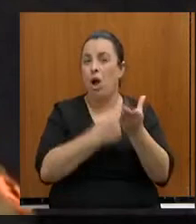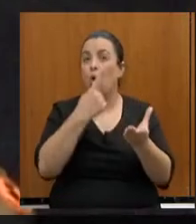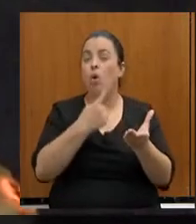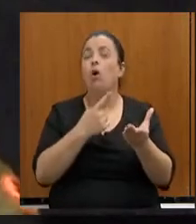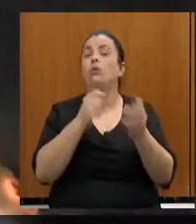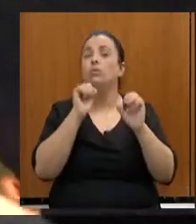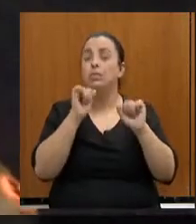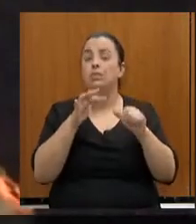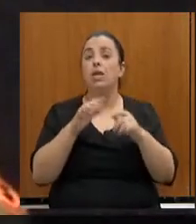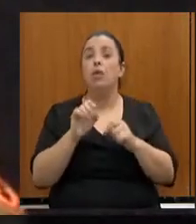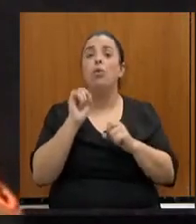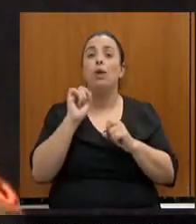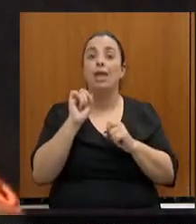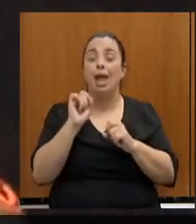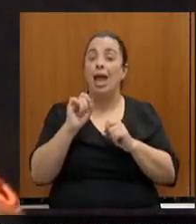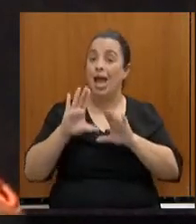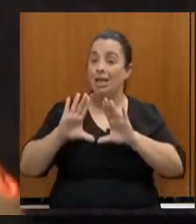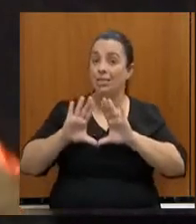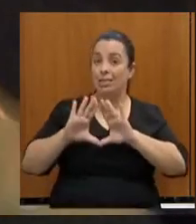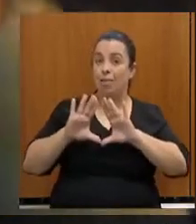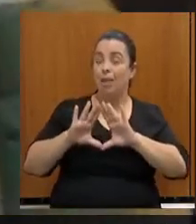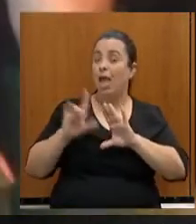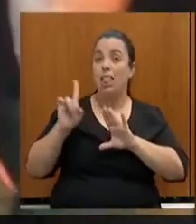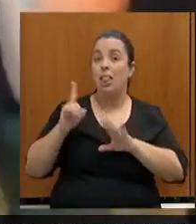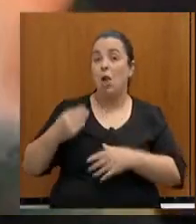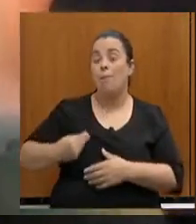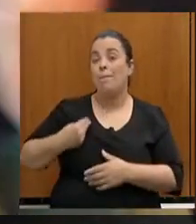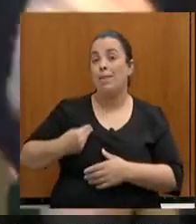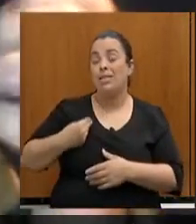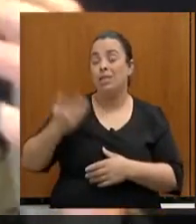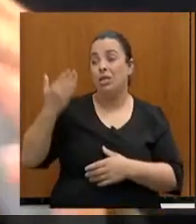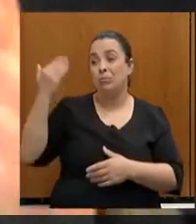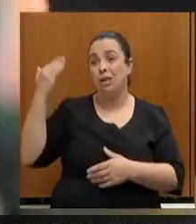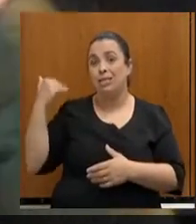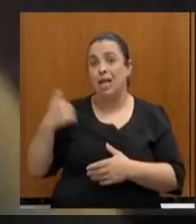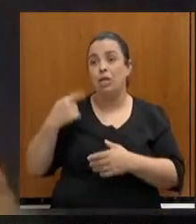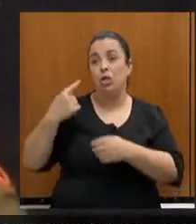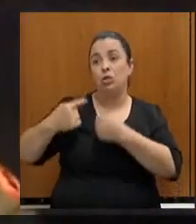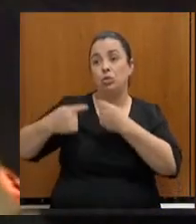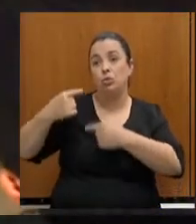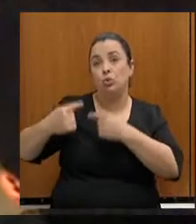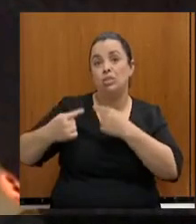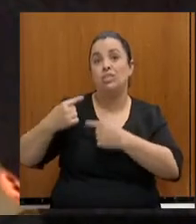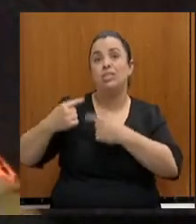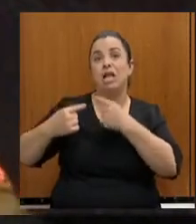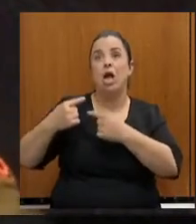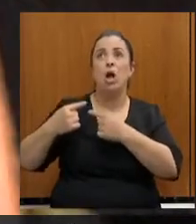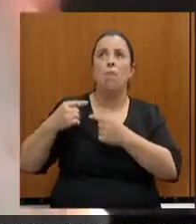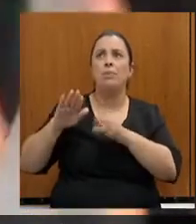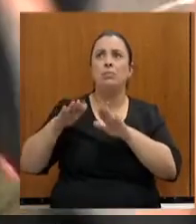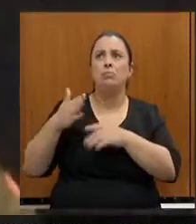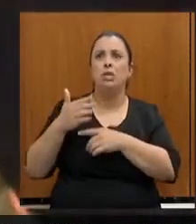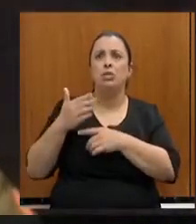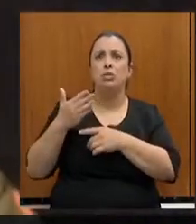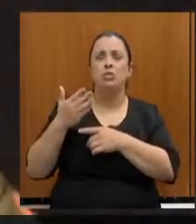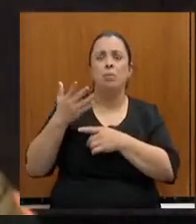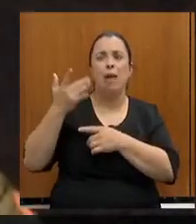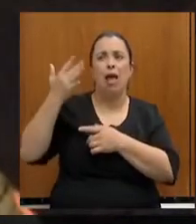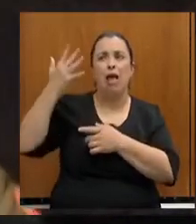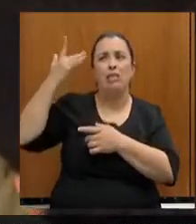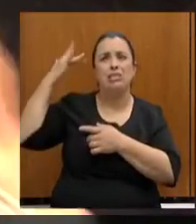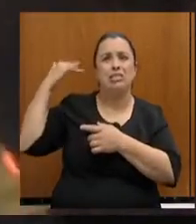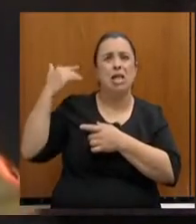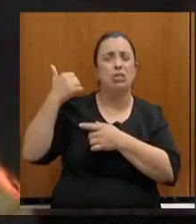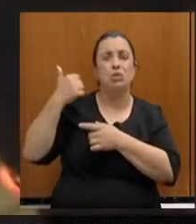não teve presente nas mesas de negociação lá atrás né não me engano 18 - 18 meses de